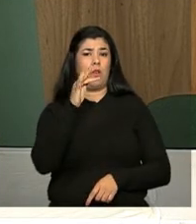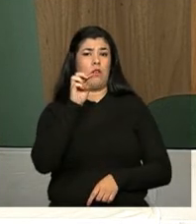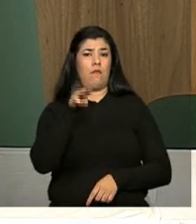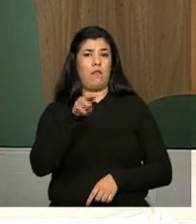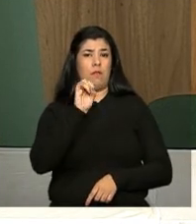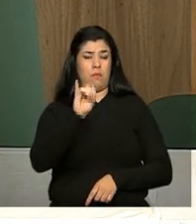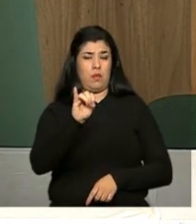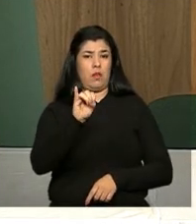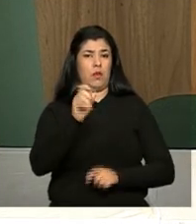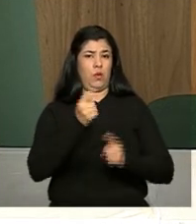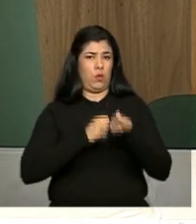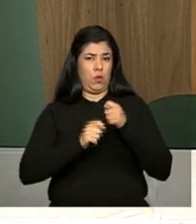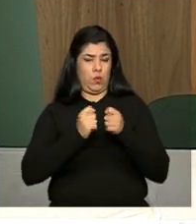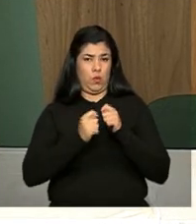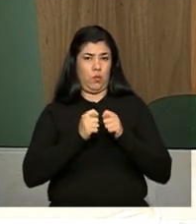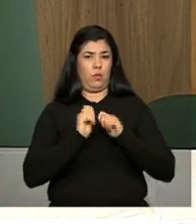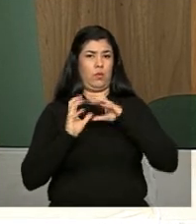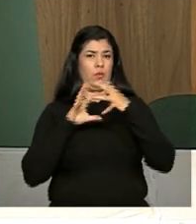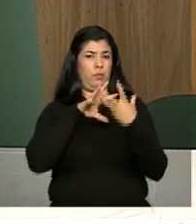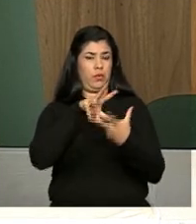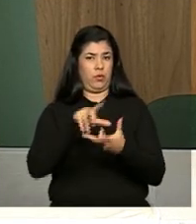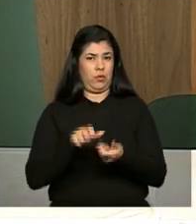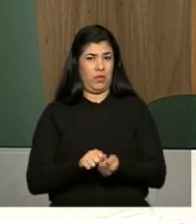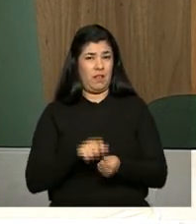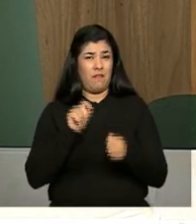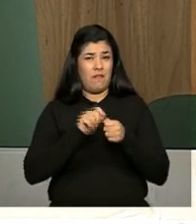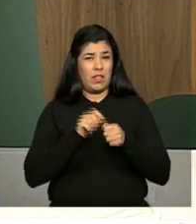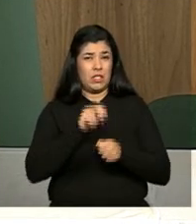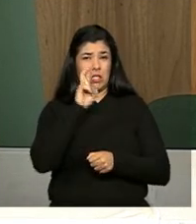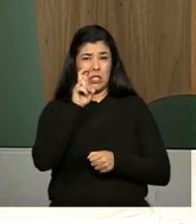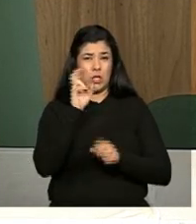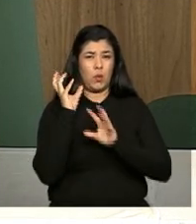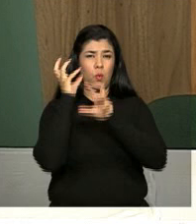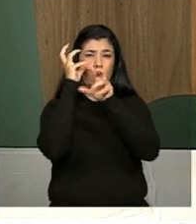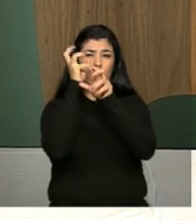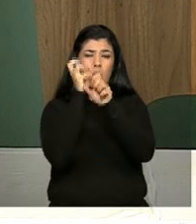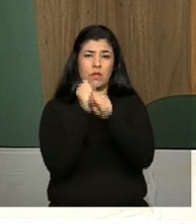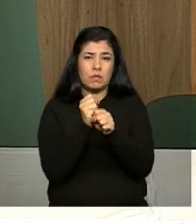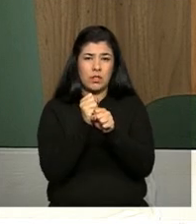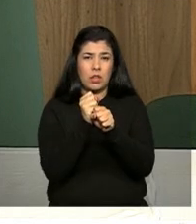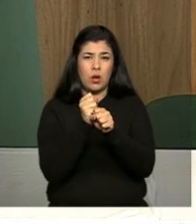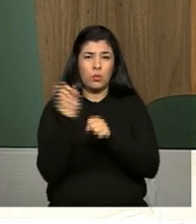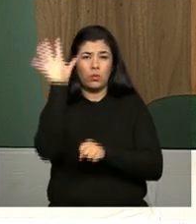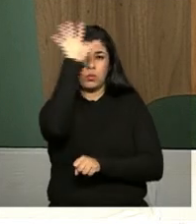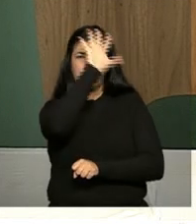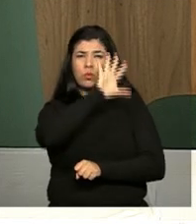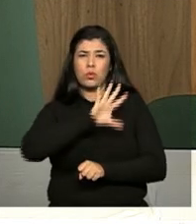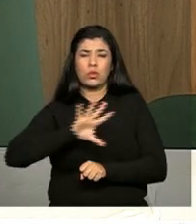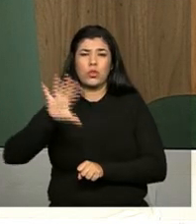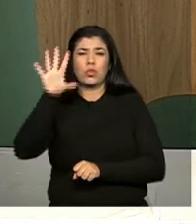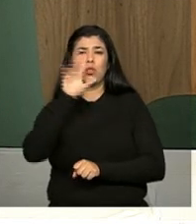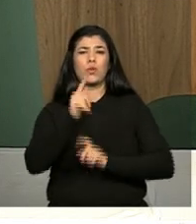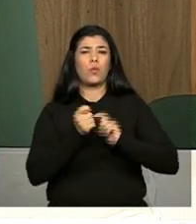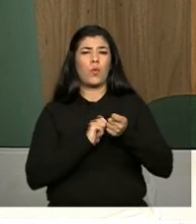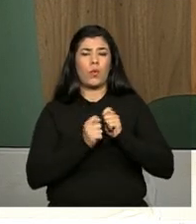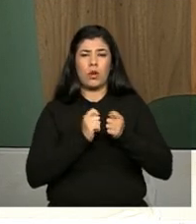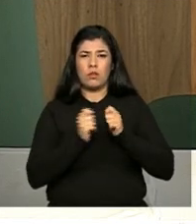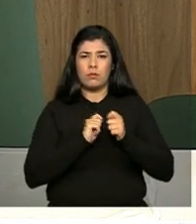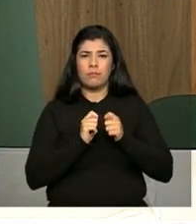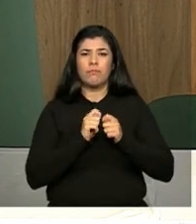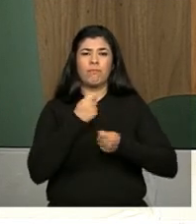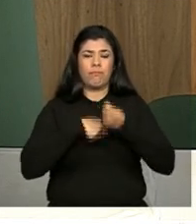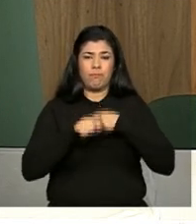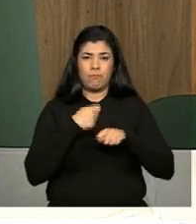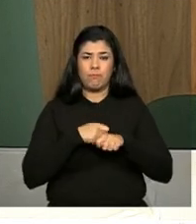de economia mundial o FMI fez cinco revisões para baixo do crescimento da economia mundial e a China